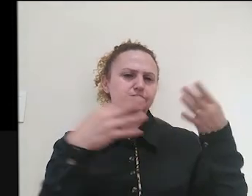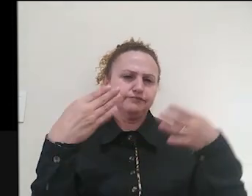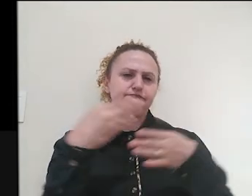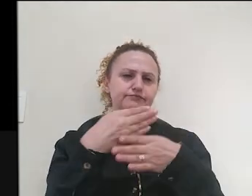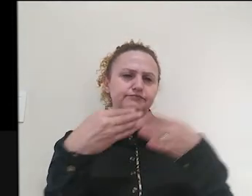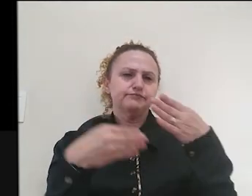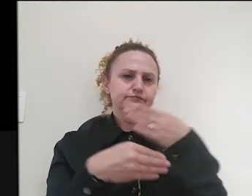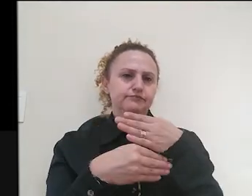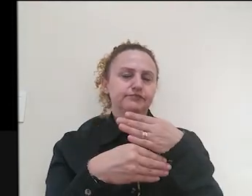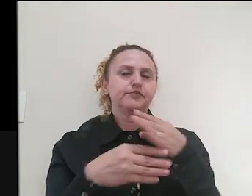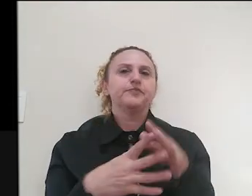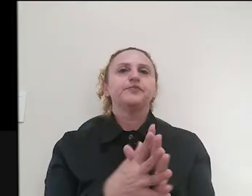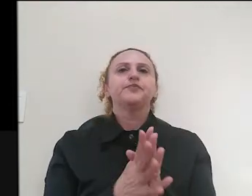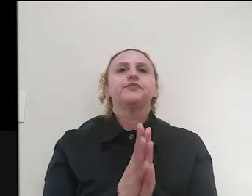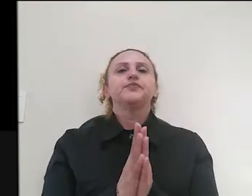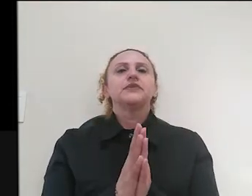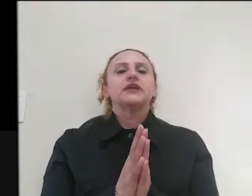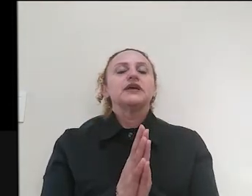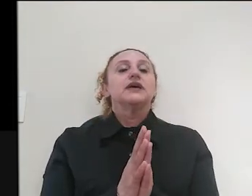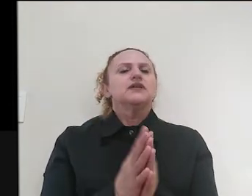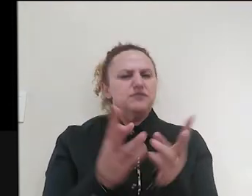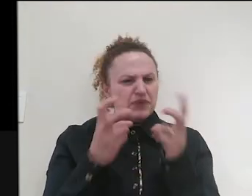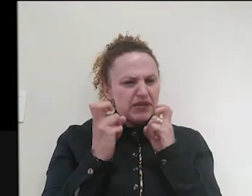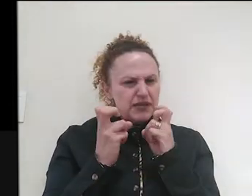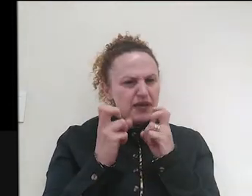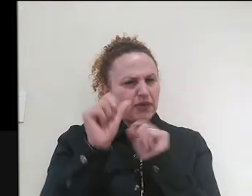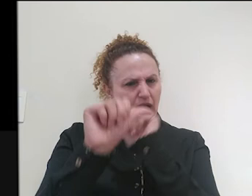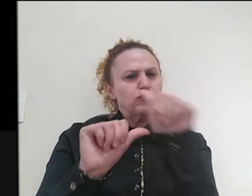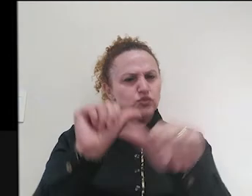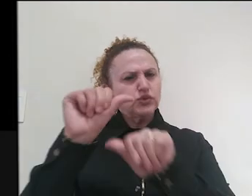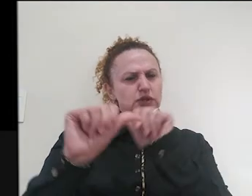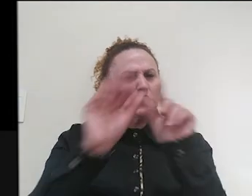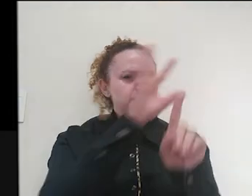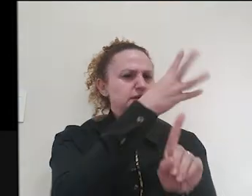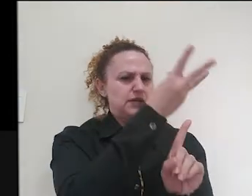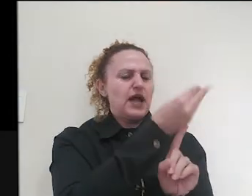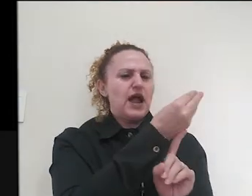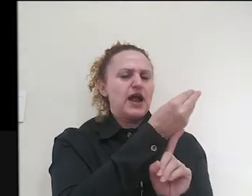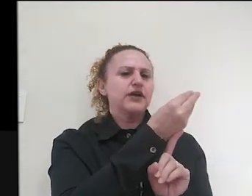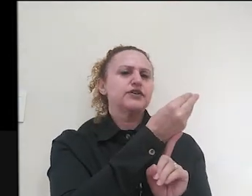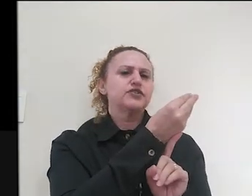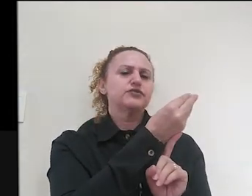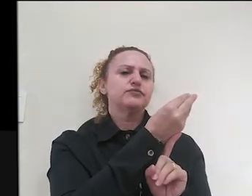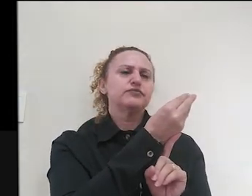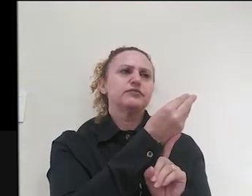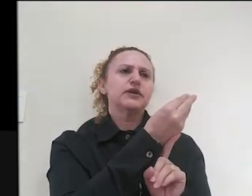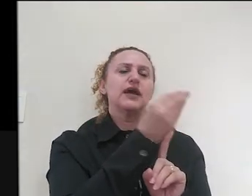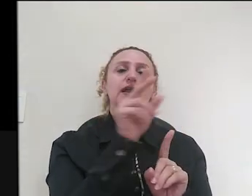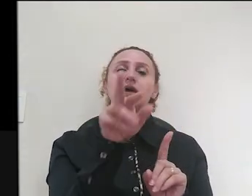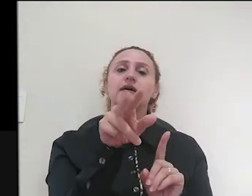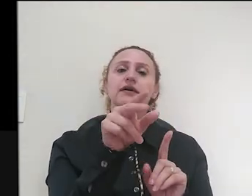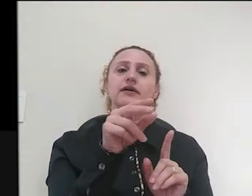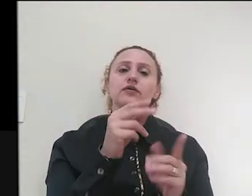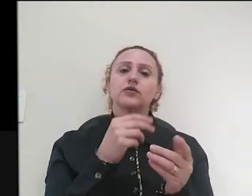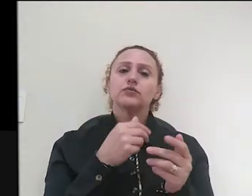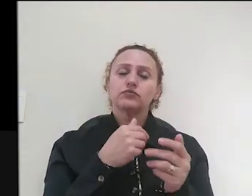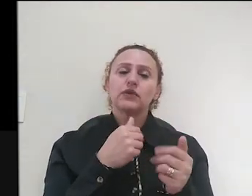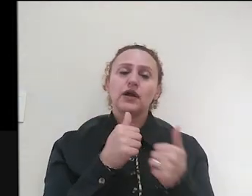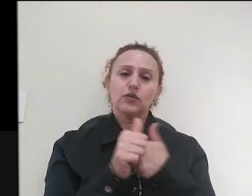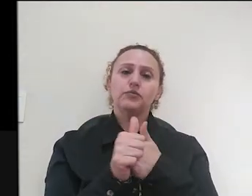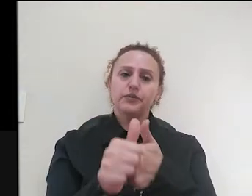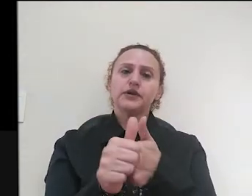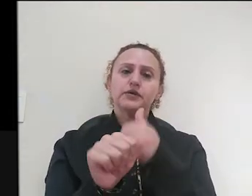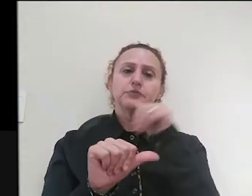que as mudanças na arte acompanham as mudanças na vida, as mudanças na sociedade. Durante todo esse tempo, a arte